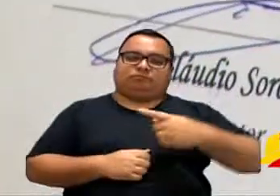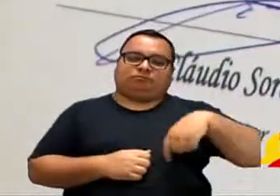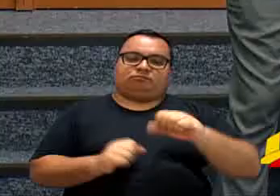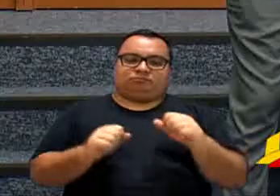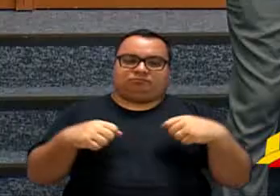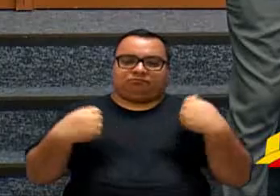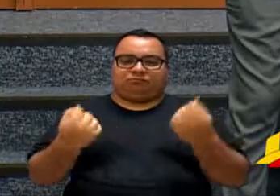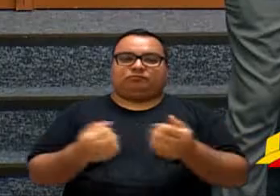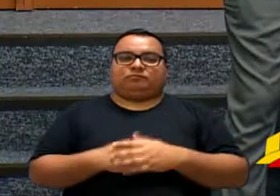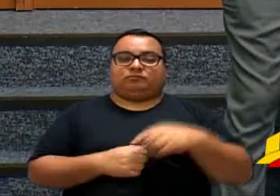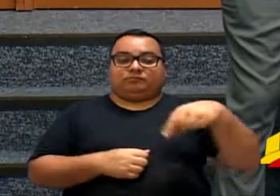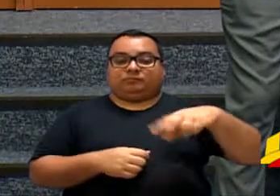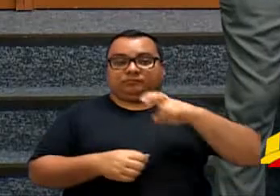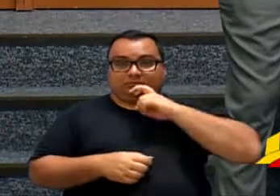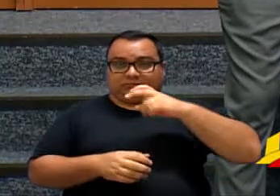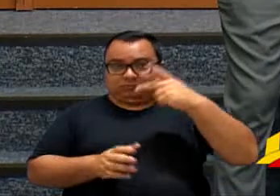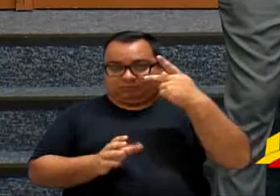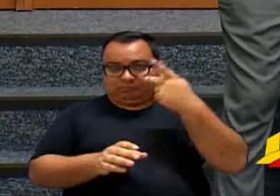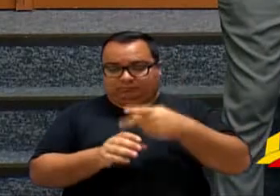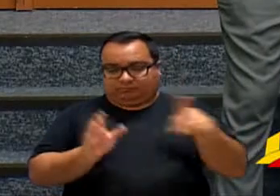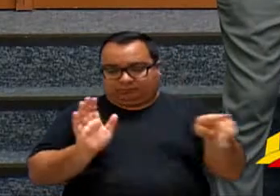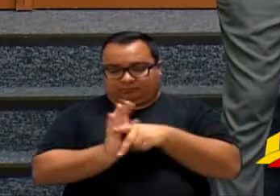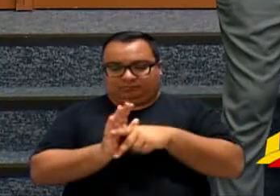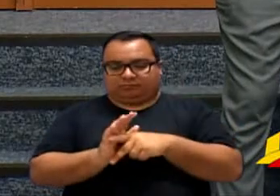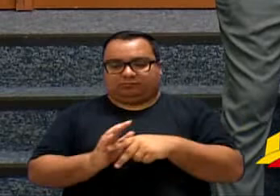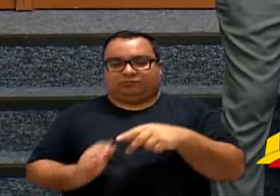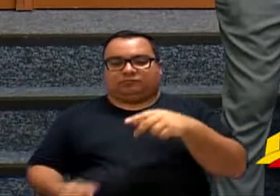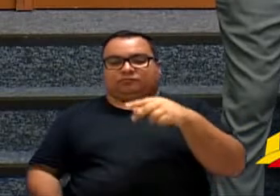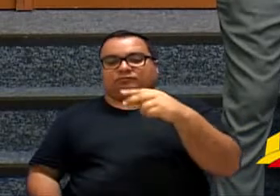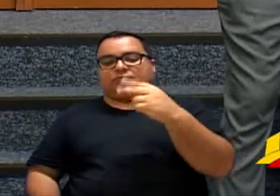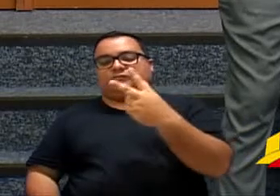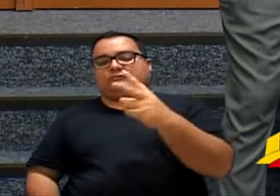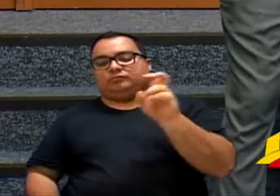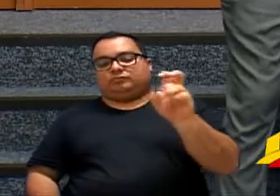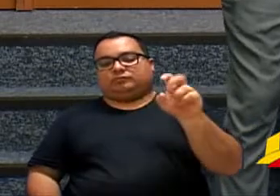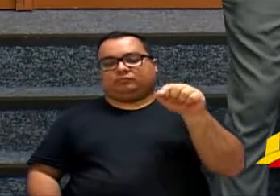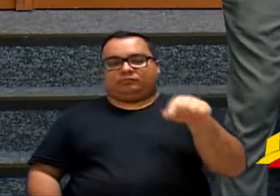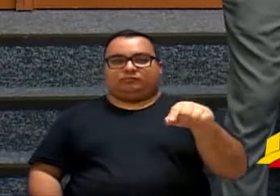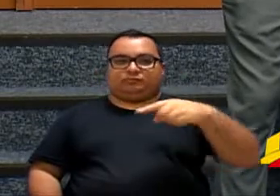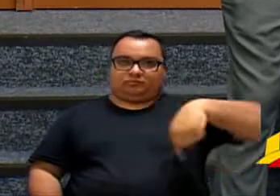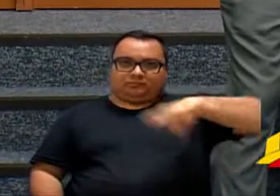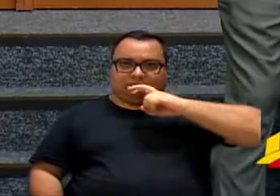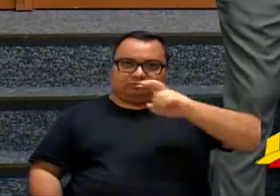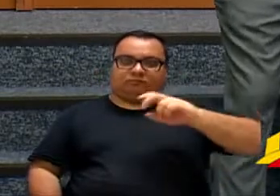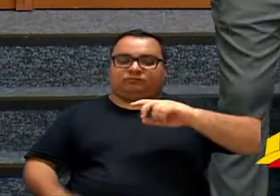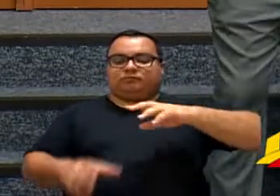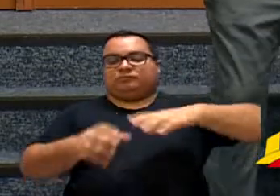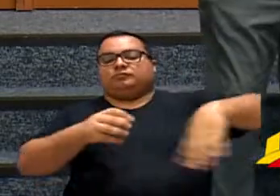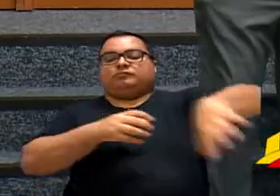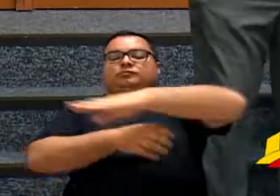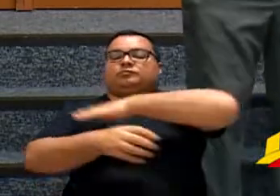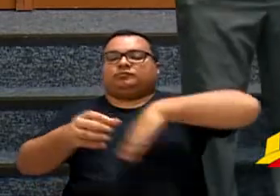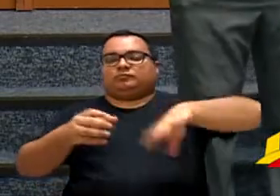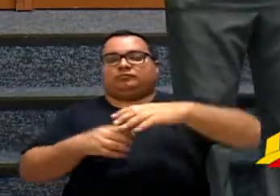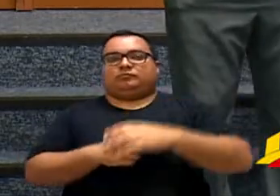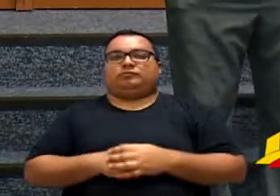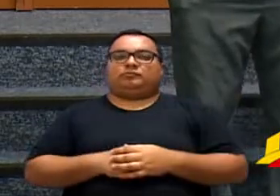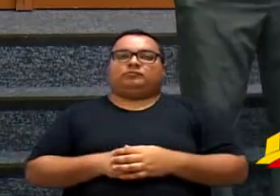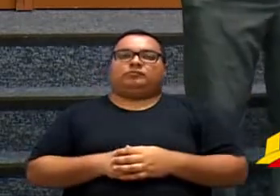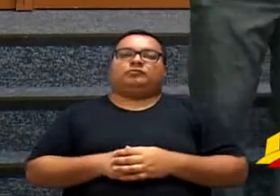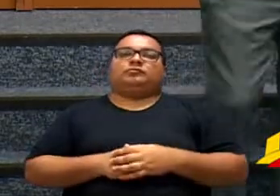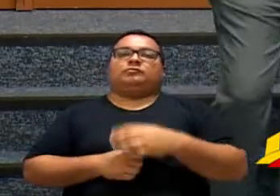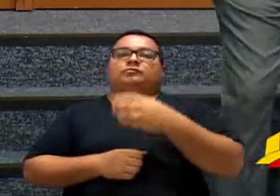25 mil votos aqui na cidade de Sorocaba e 70 mil votos entre a Metropolitana e 602